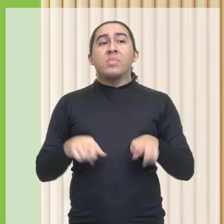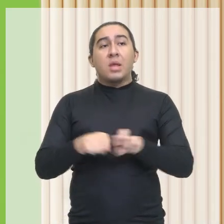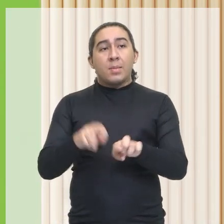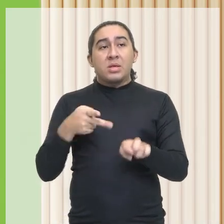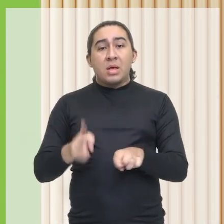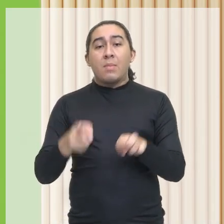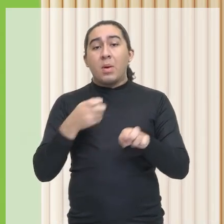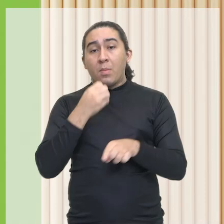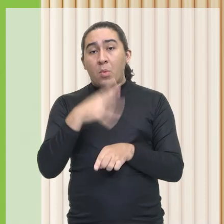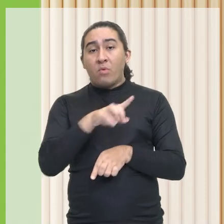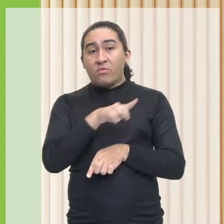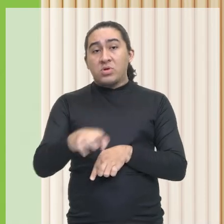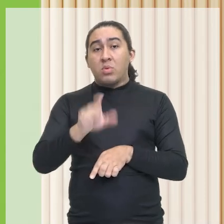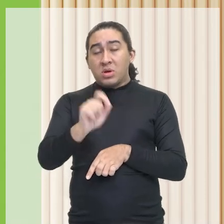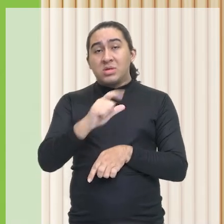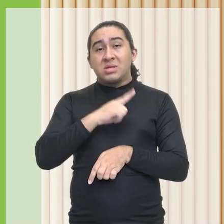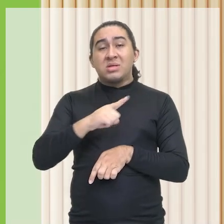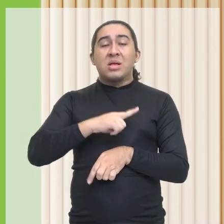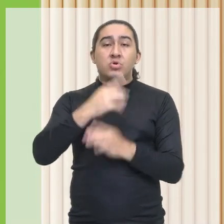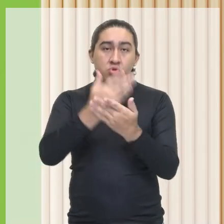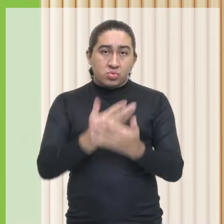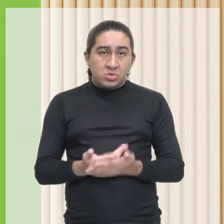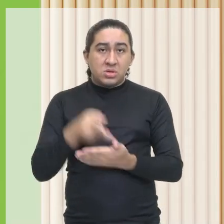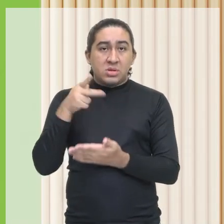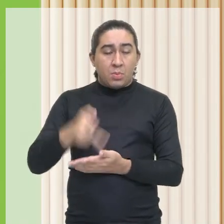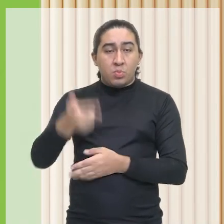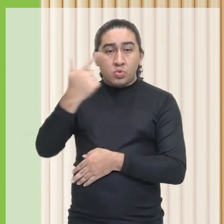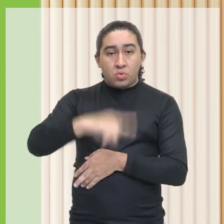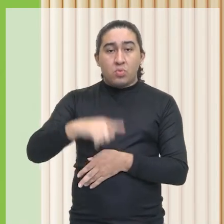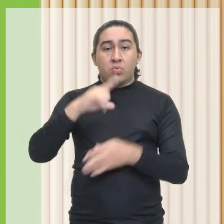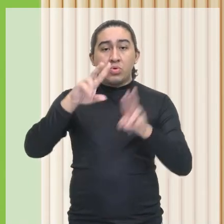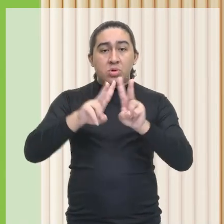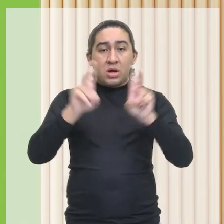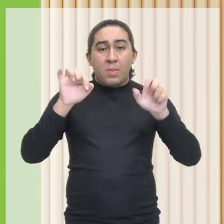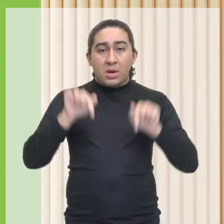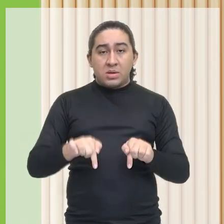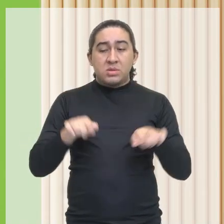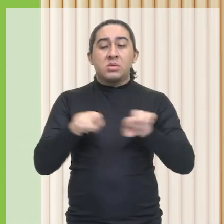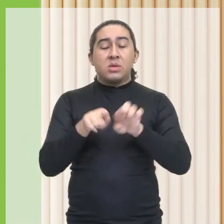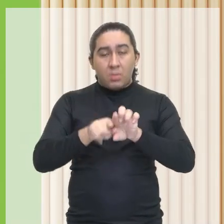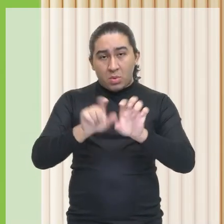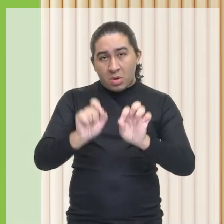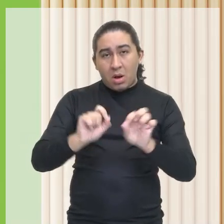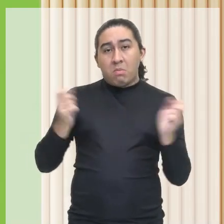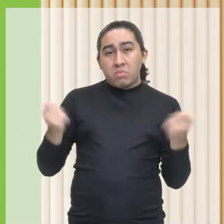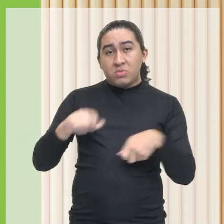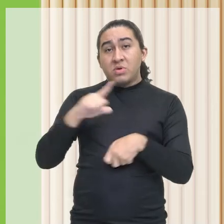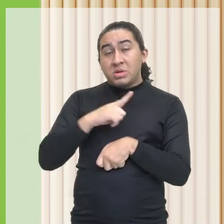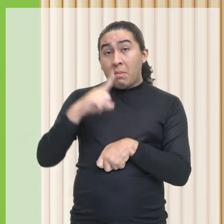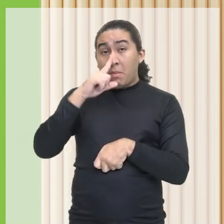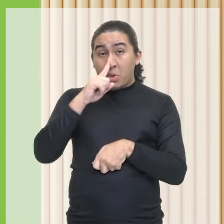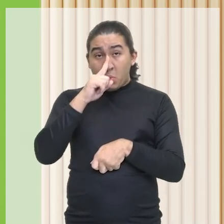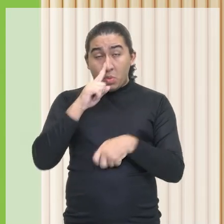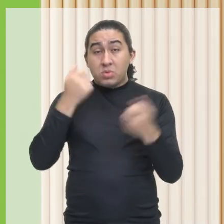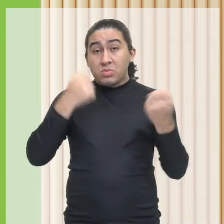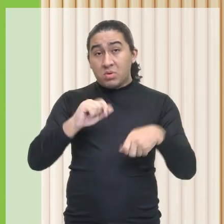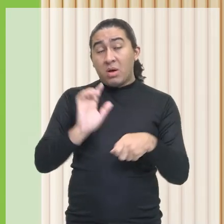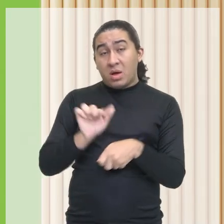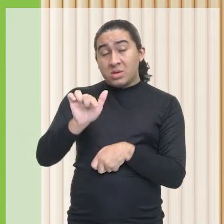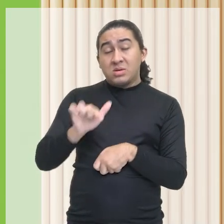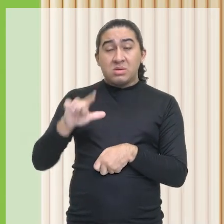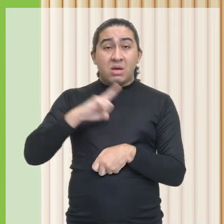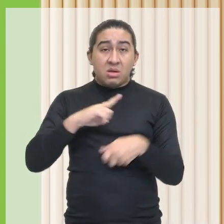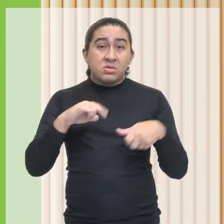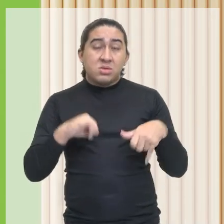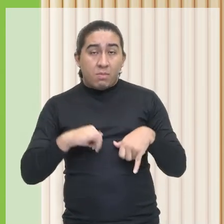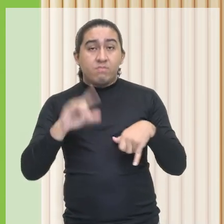bom você reforçar os estudos sobre os biomas brasileiros e as grandes ameaças que eles vêm sofrendo